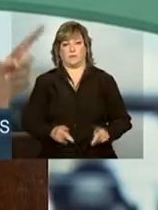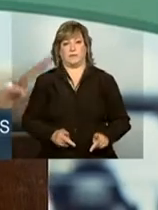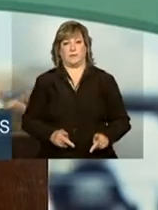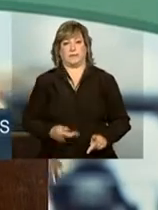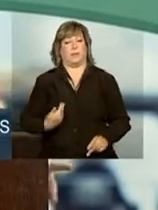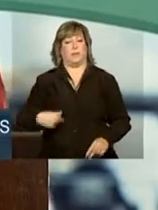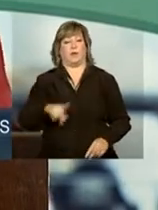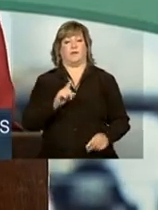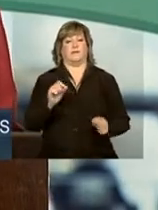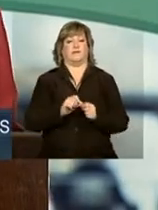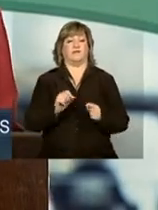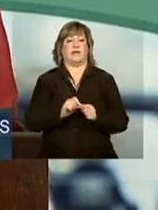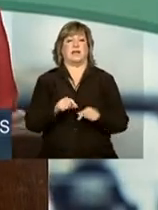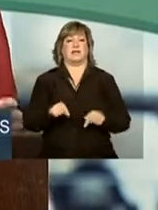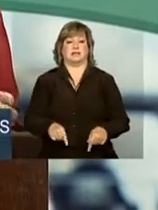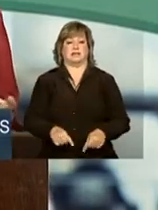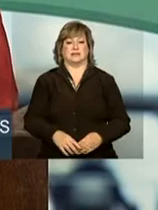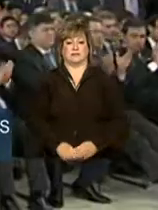não fazemos isso.